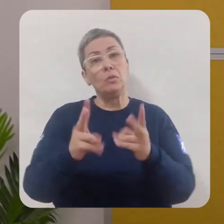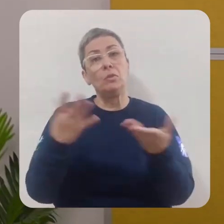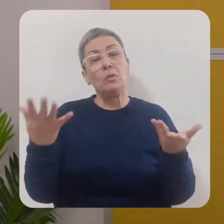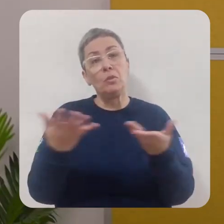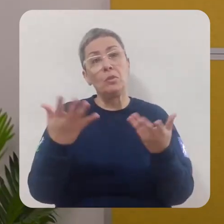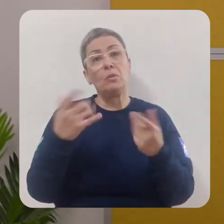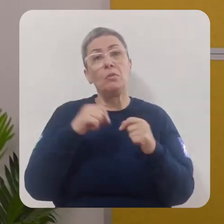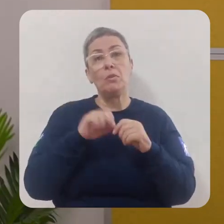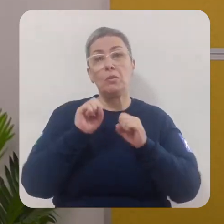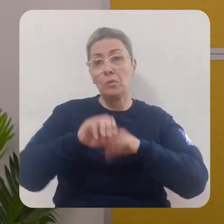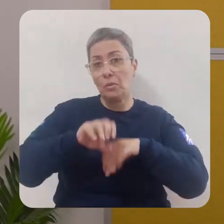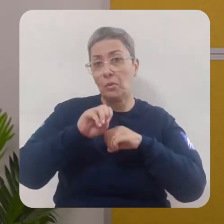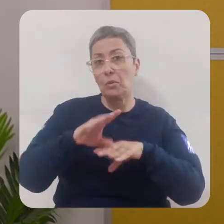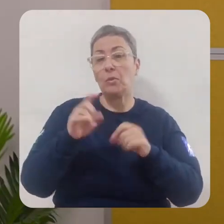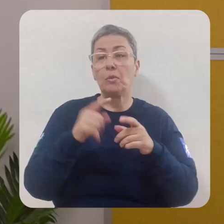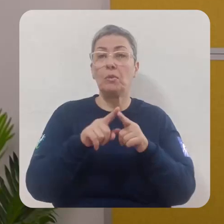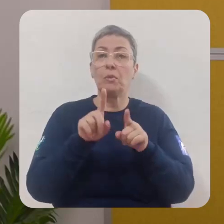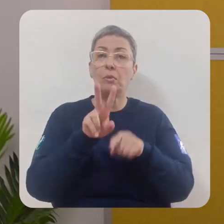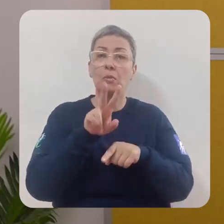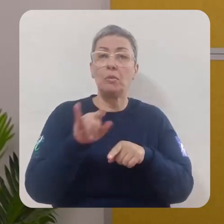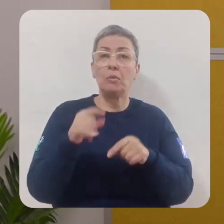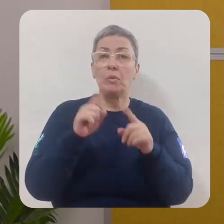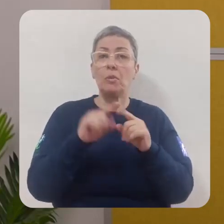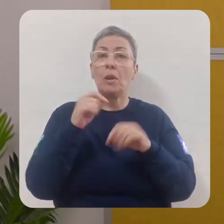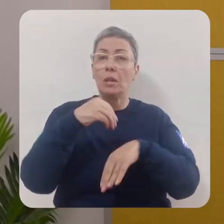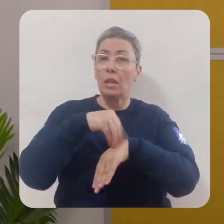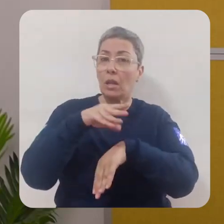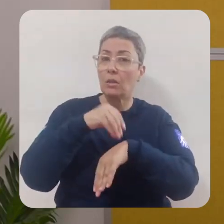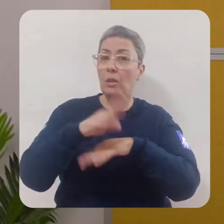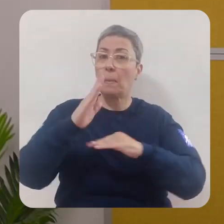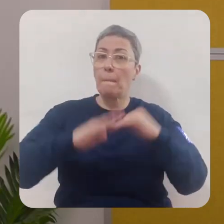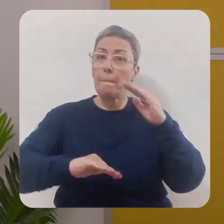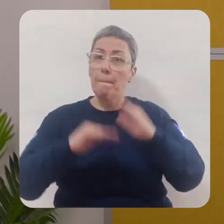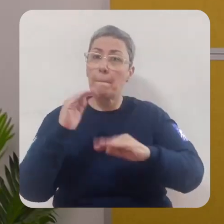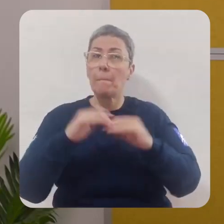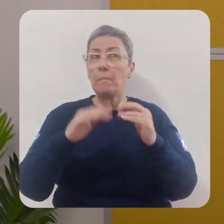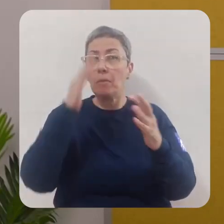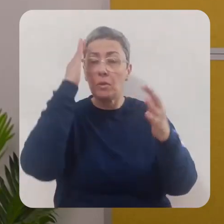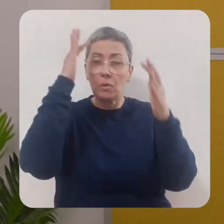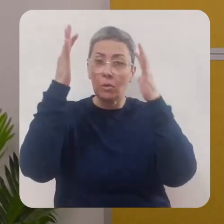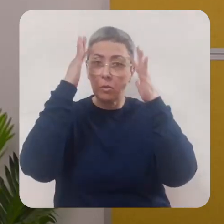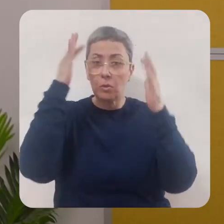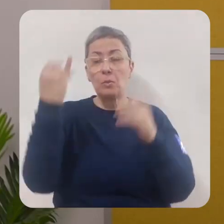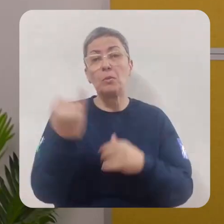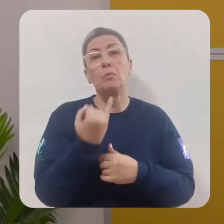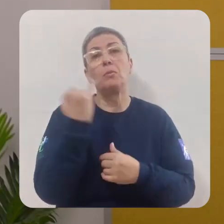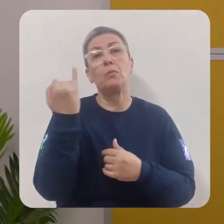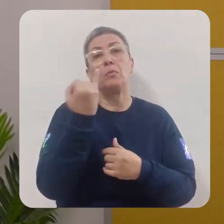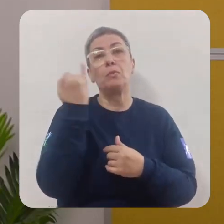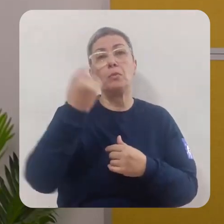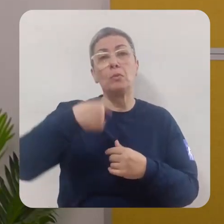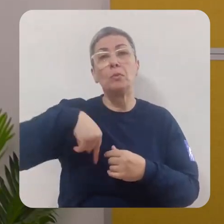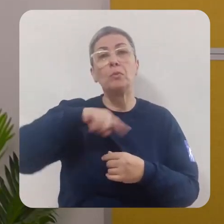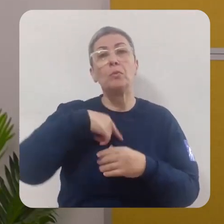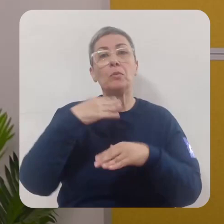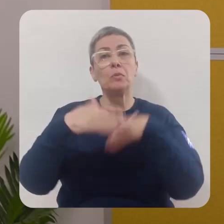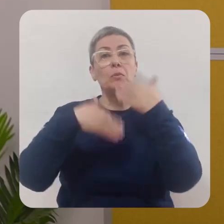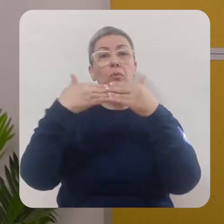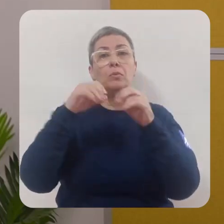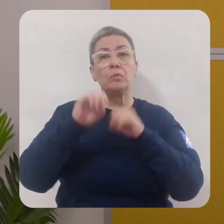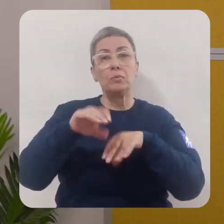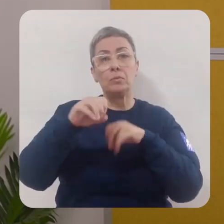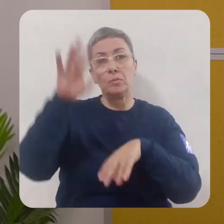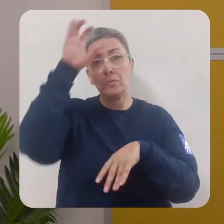eles sempre, né, serão educativos, traremos dicas práticas, reflexões importantes para o